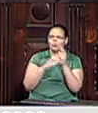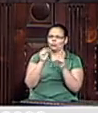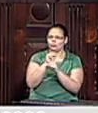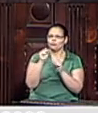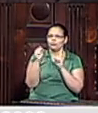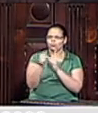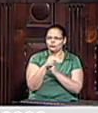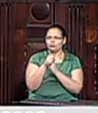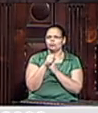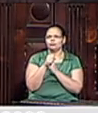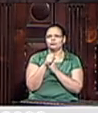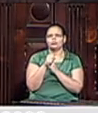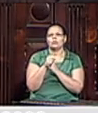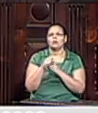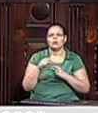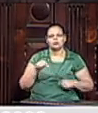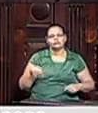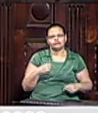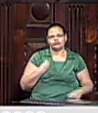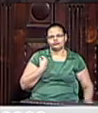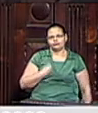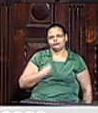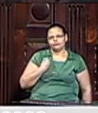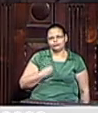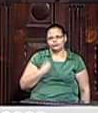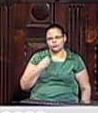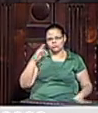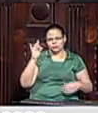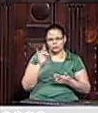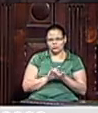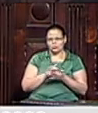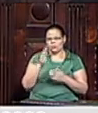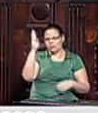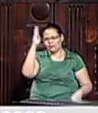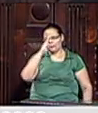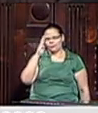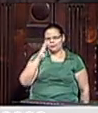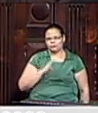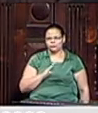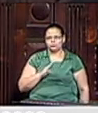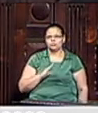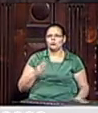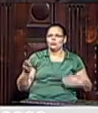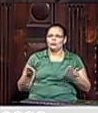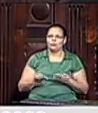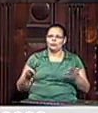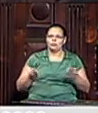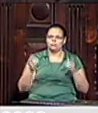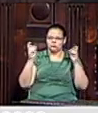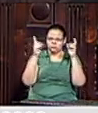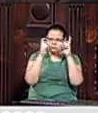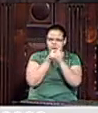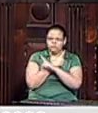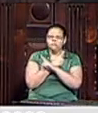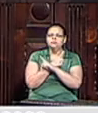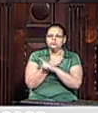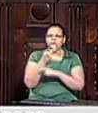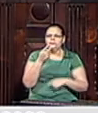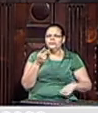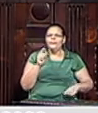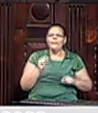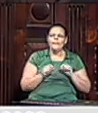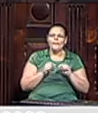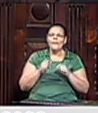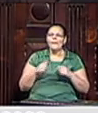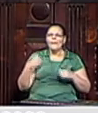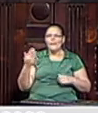respeitada. A gente vive uma realidade no Brasil onde é difícil afirmar